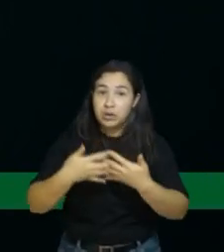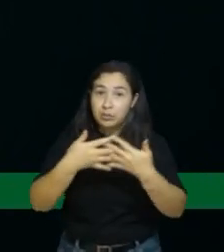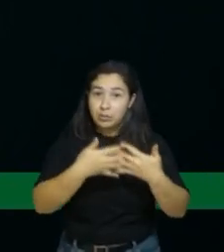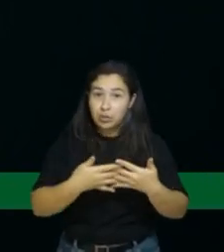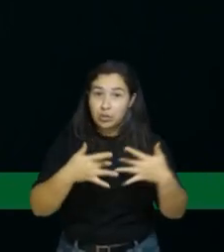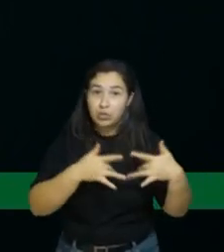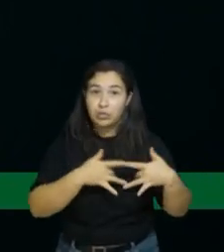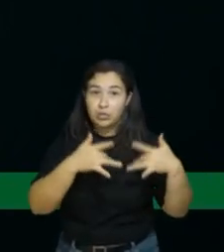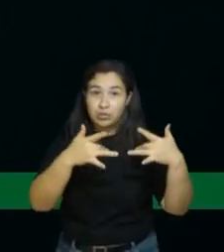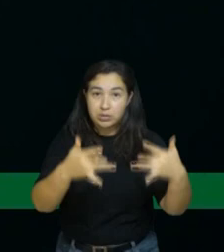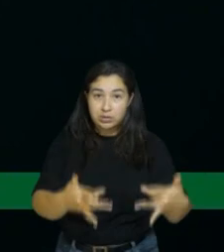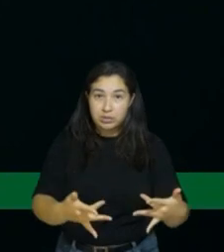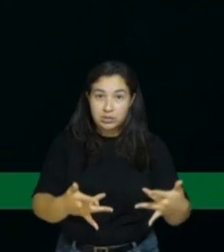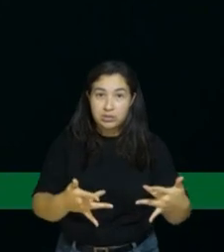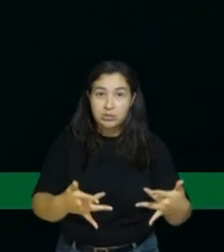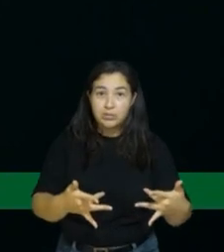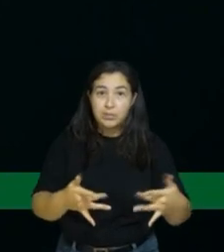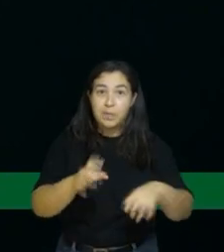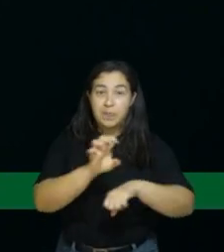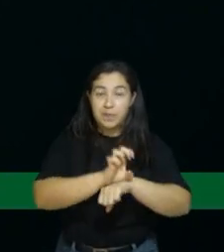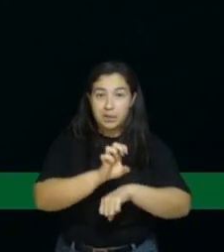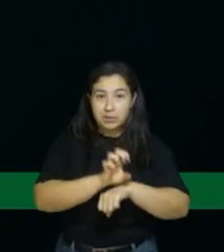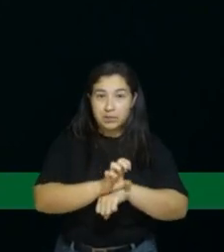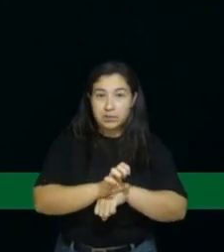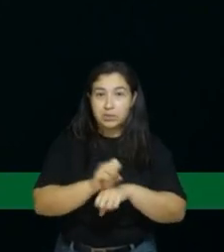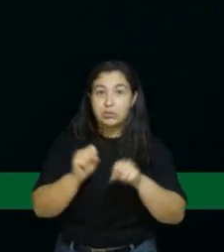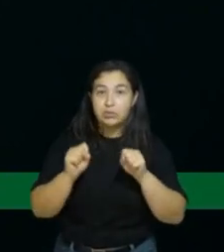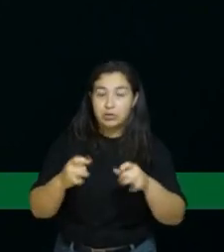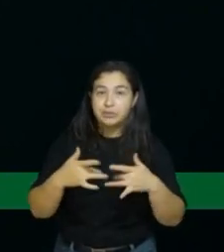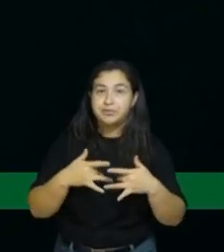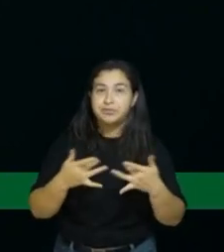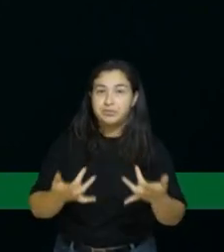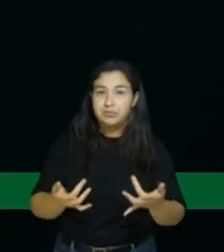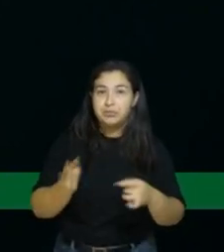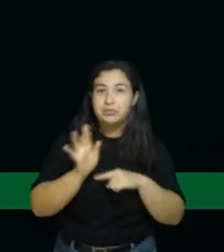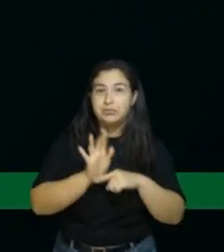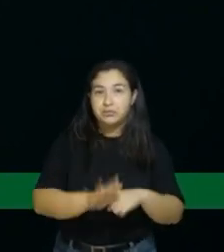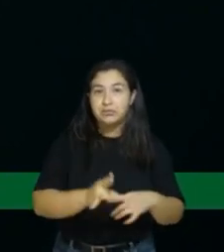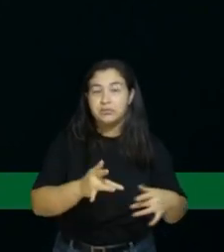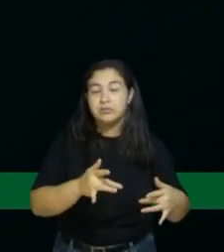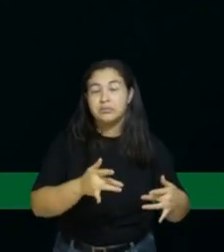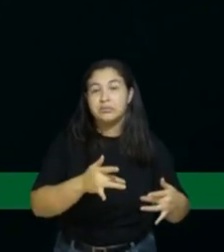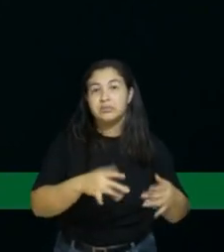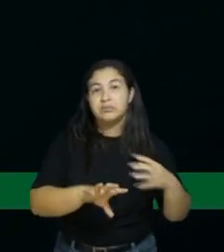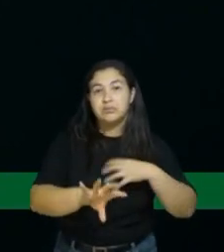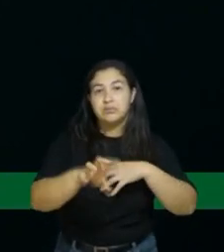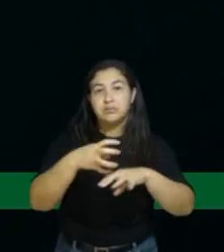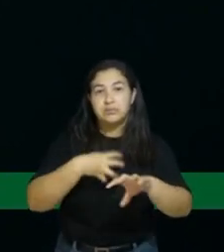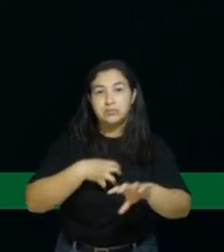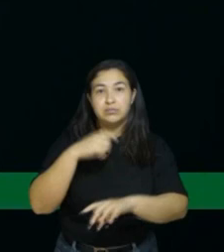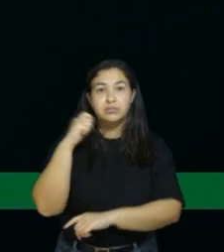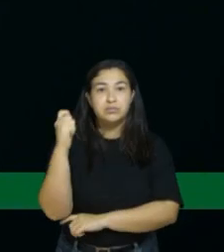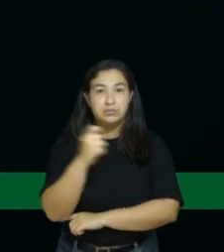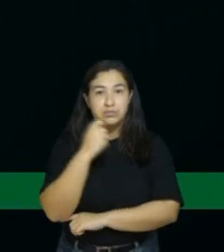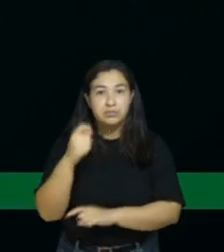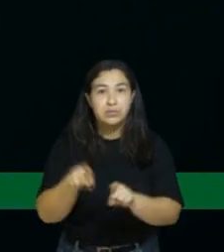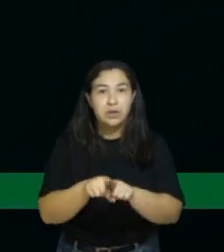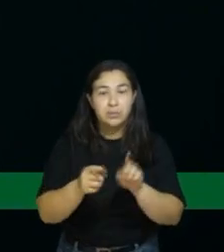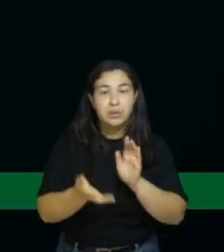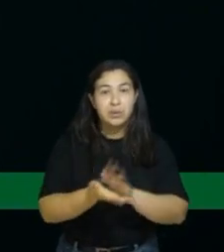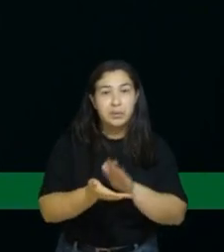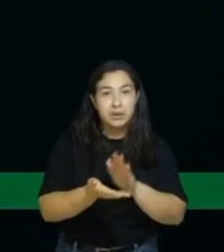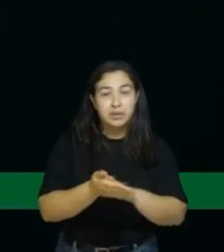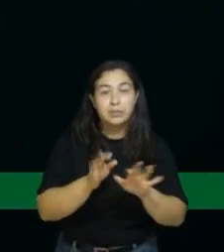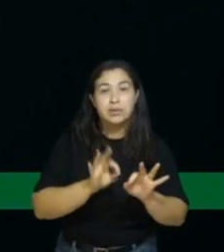lá pro estado vizinho e a gente tá aqui à disposição então fica aqui a nossa solidariedade ao Estado do Rio Grande do Sul fica aqui os meus parabéns para todas as as